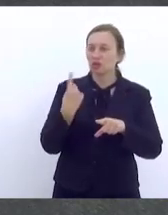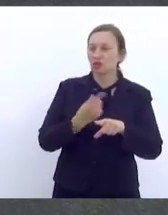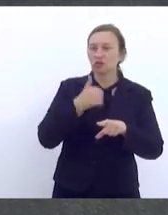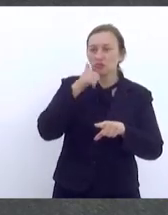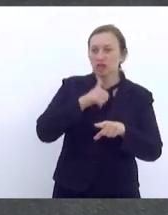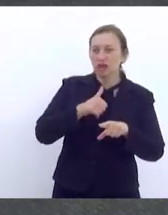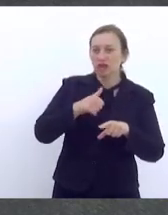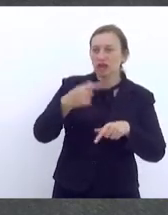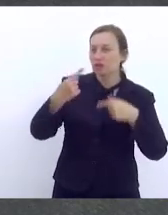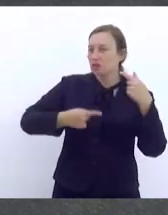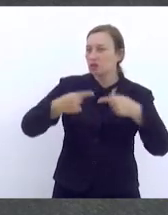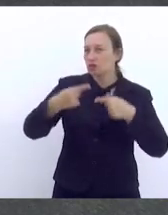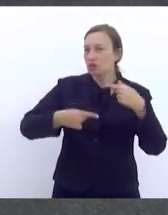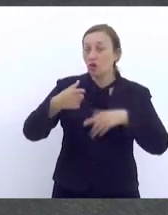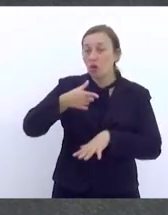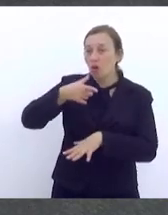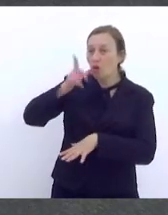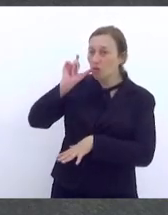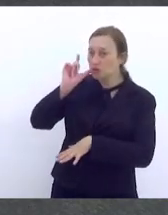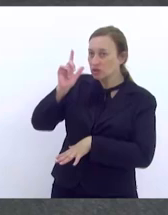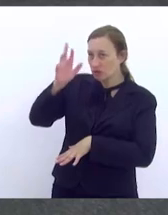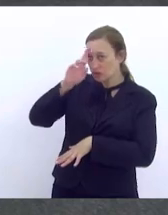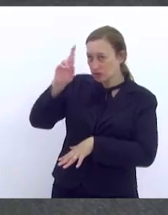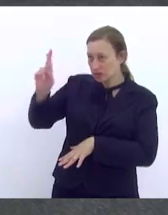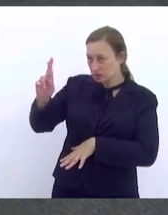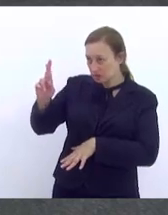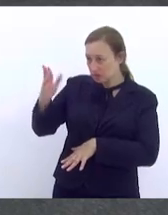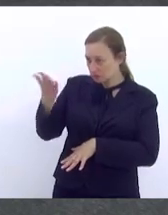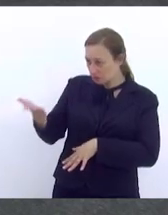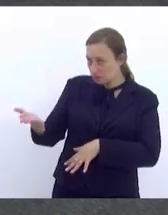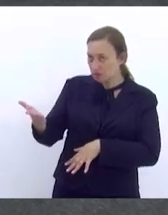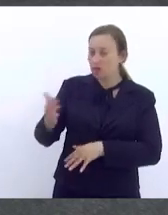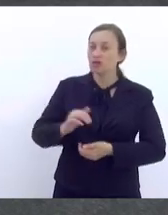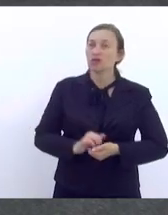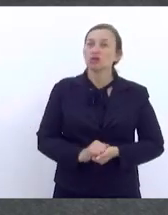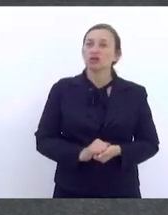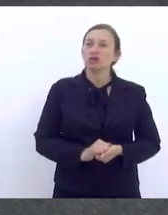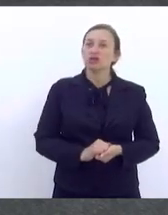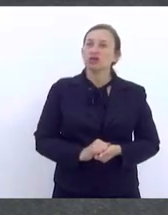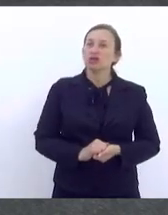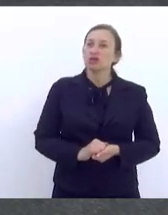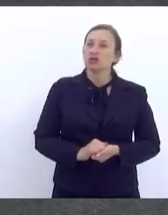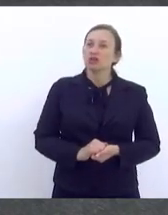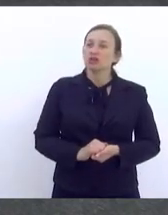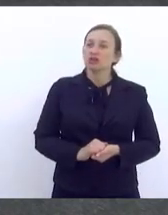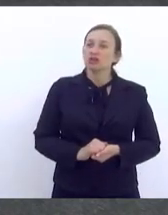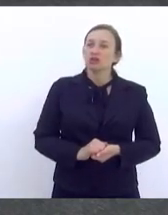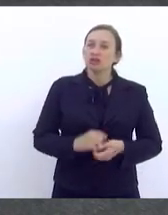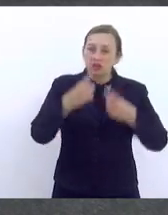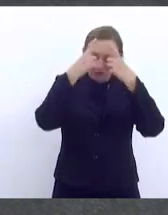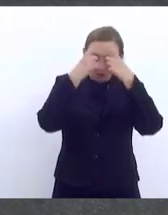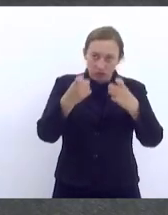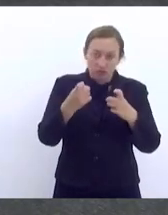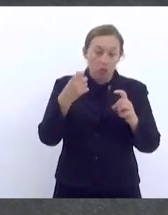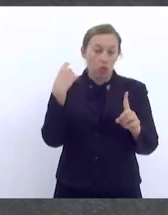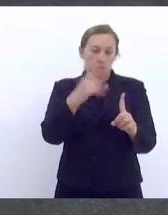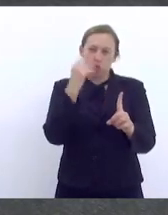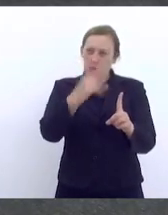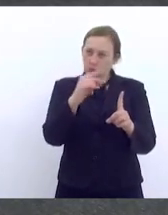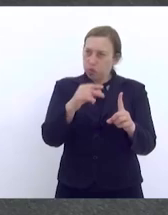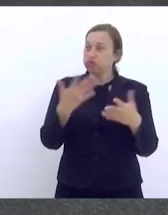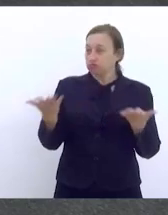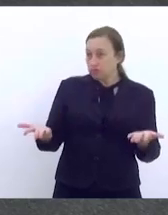se manifestou ontem para vossa excelência na forma da violência política com a truculência física